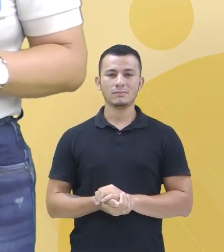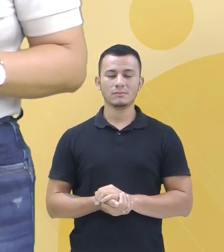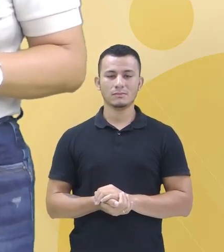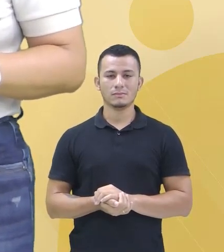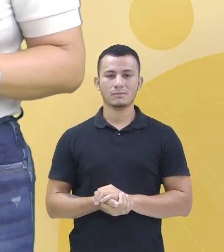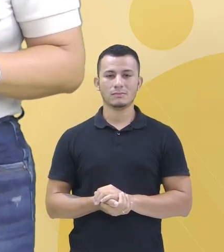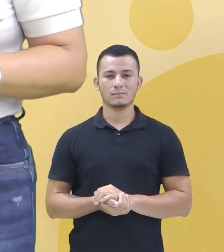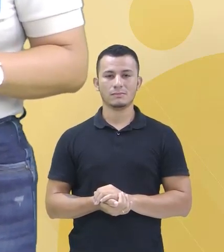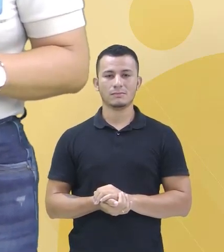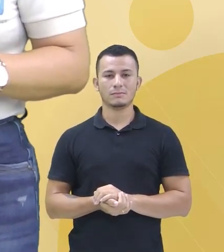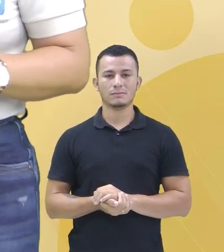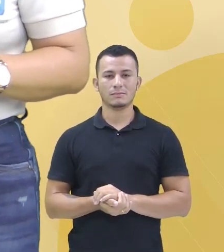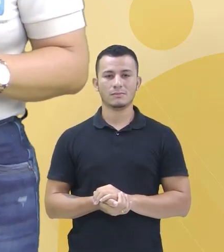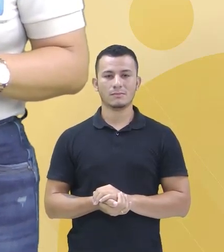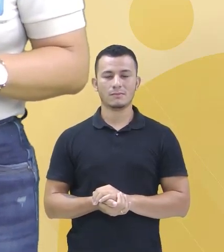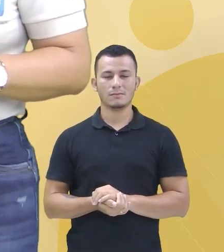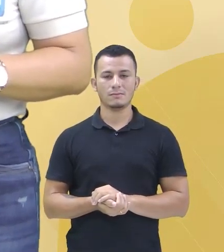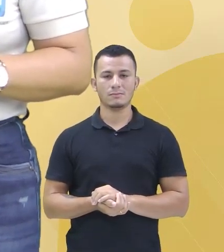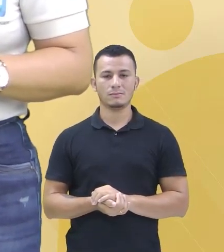Continuando.